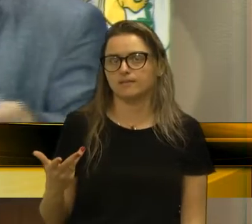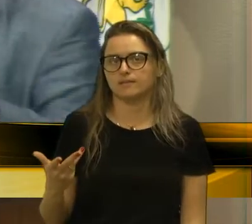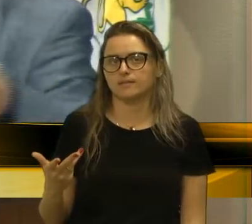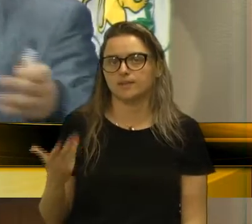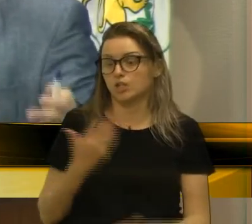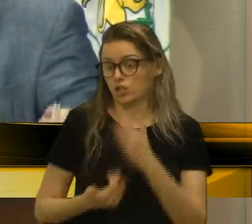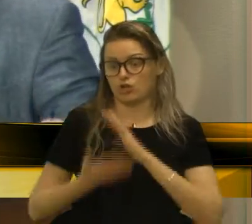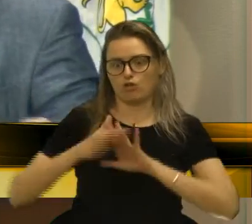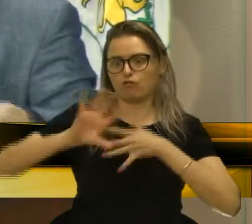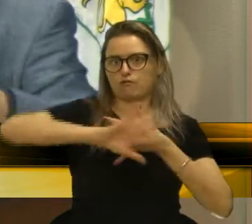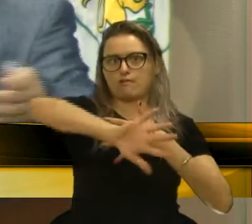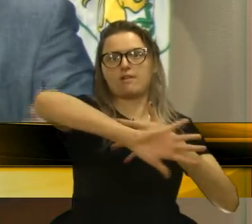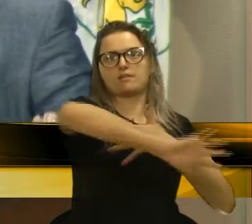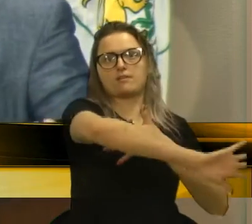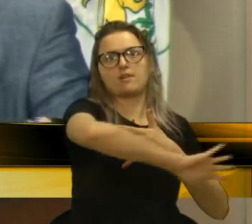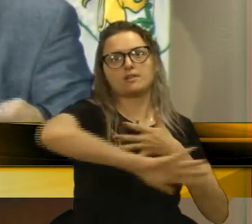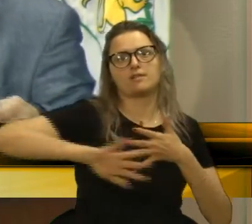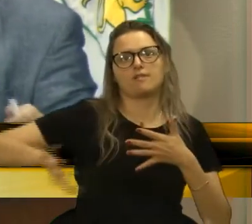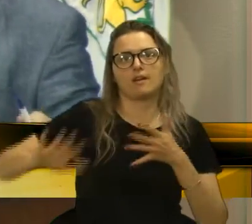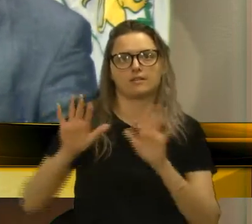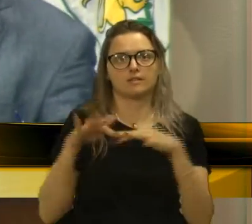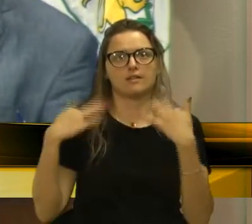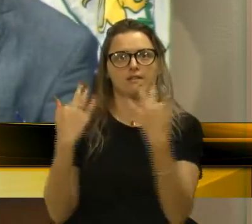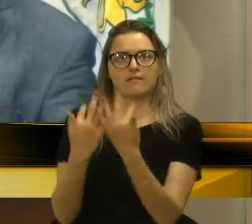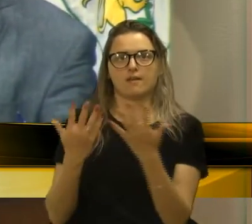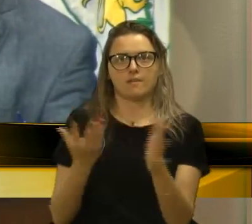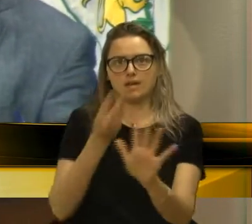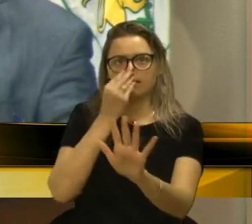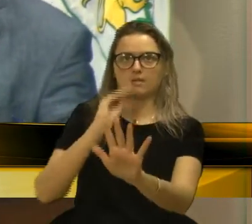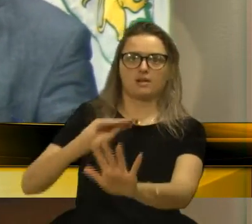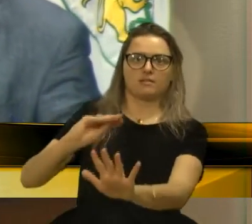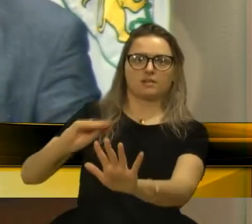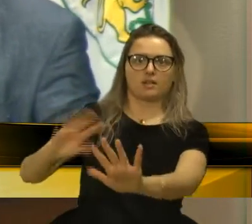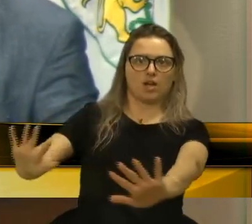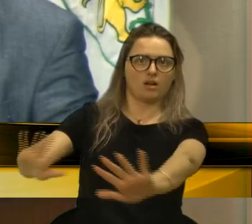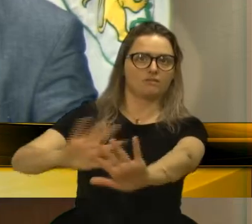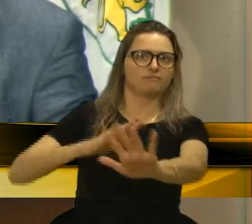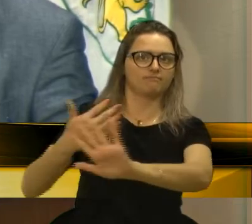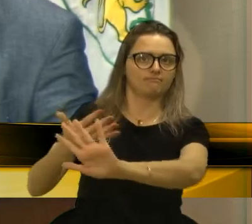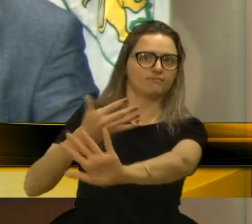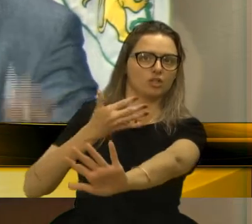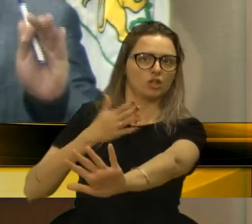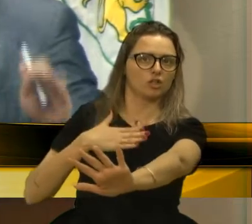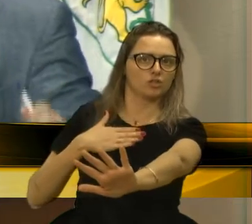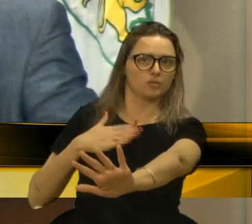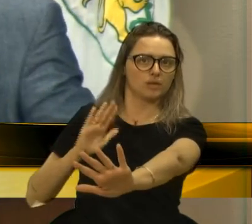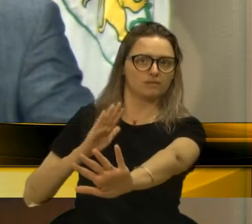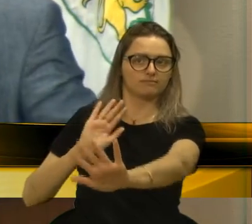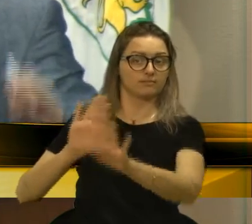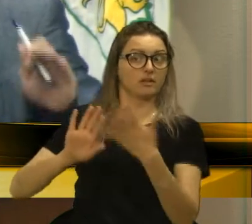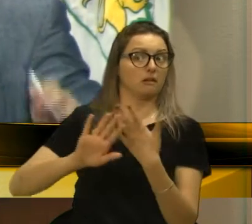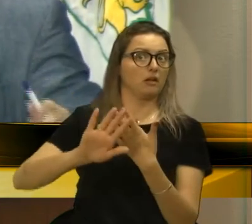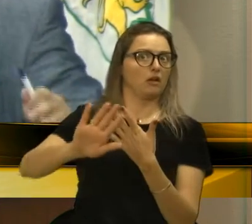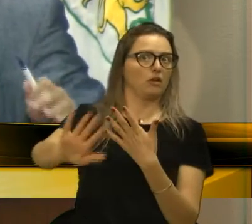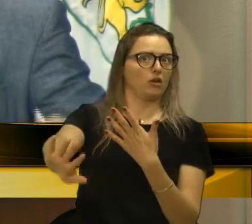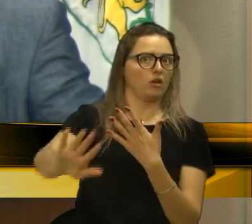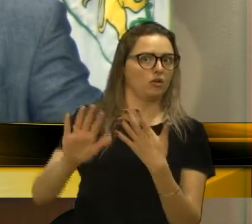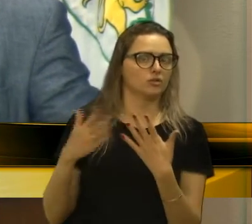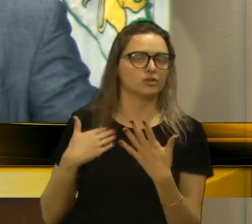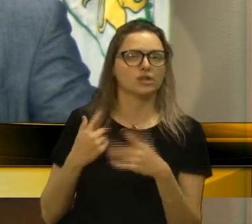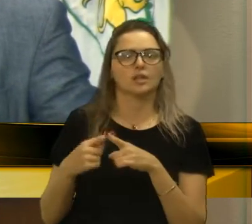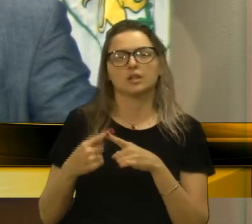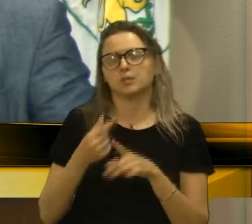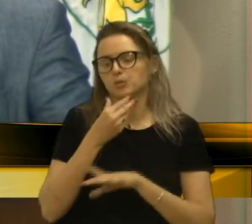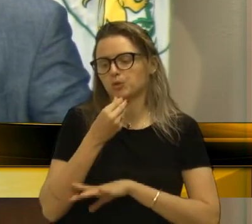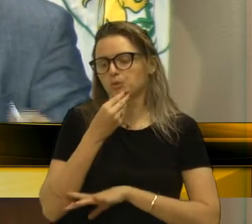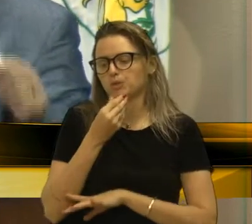Porque está todo mundo agora, da família, sendo assim, até pré-julgado, fica longe de mim. Fica longe de mim, porque esse menino